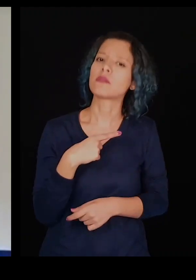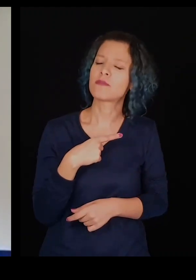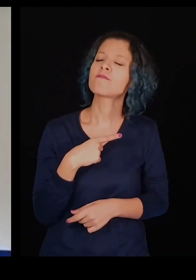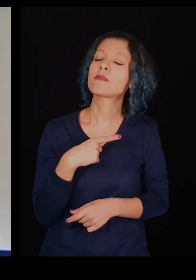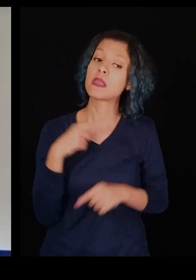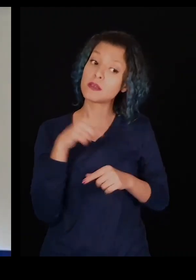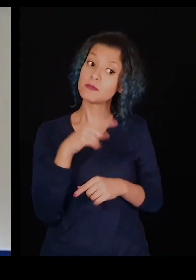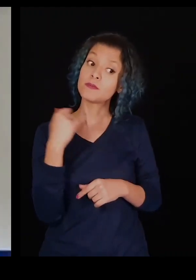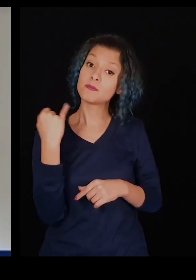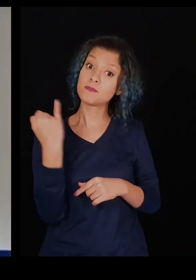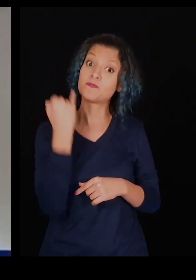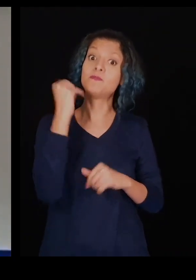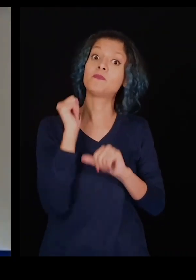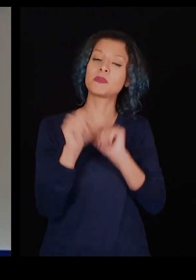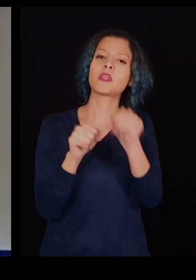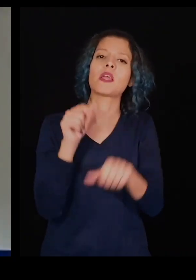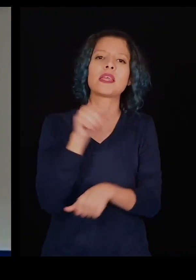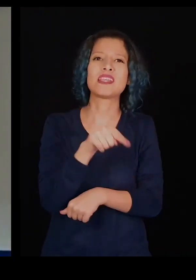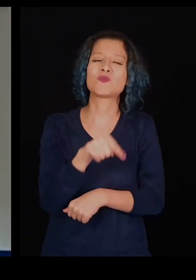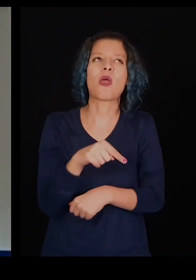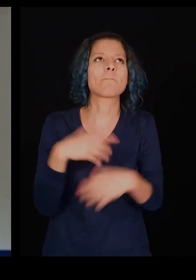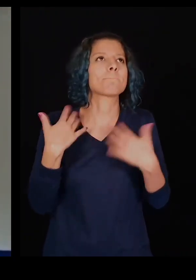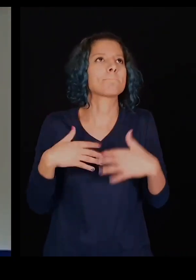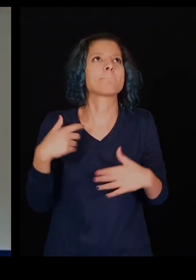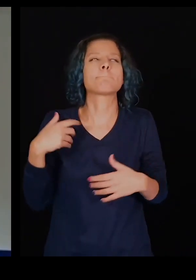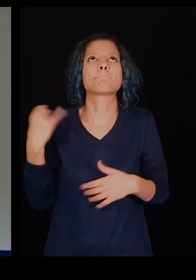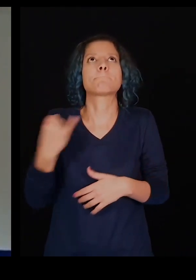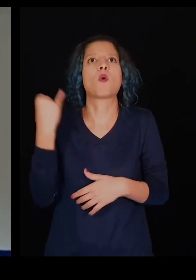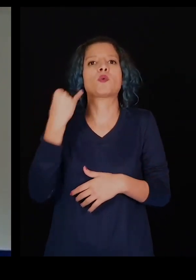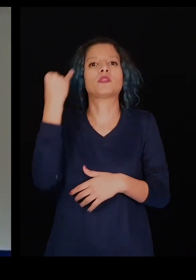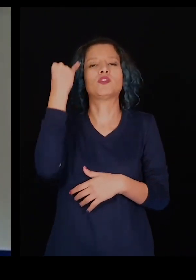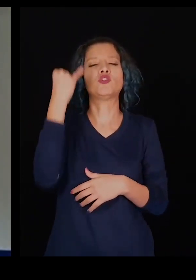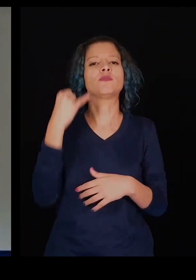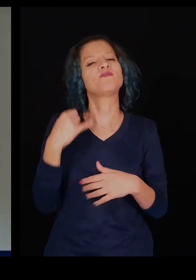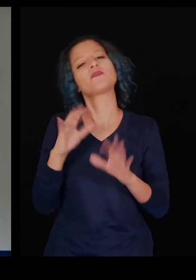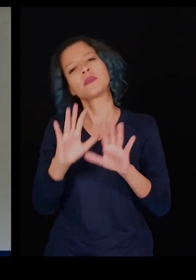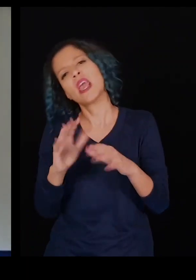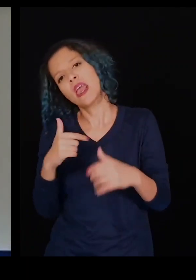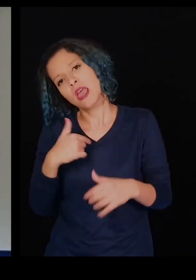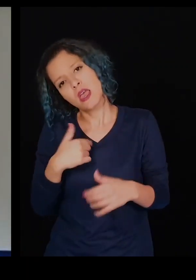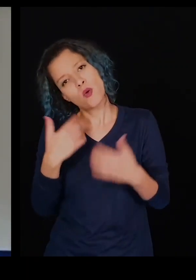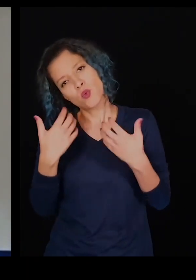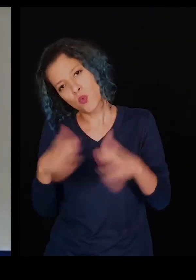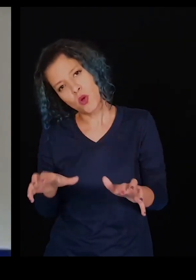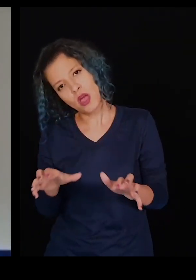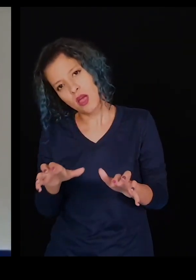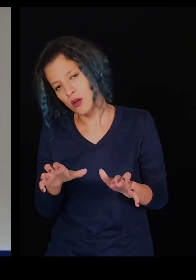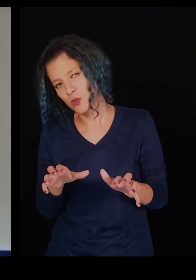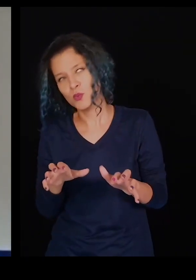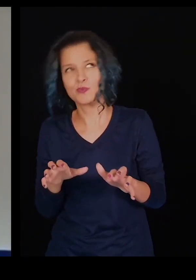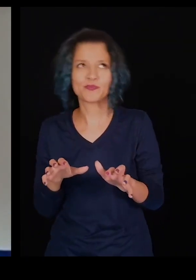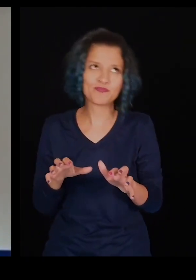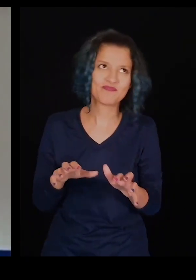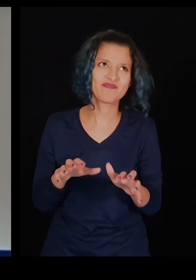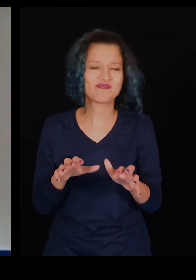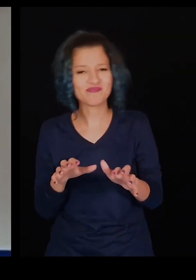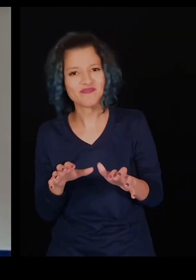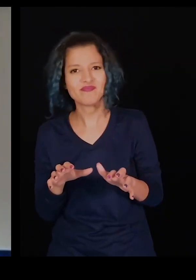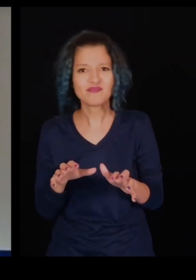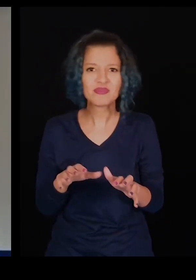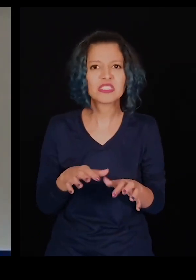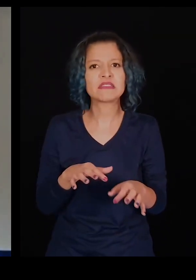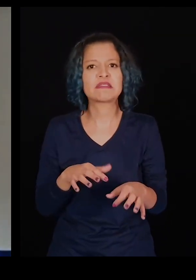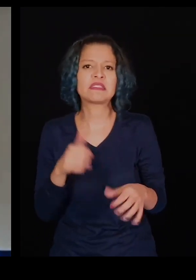é fundamental e, não querendo ser correr nenhum risco de ficar querendo ditar